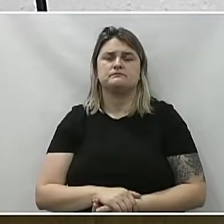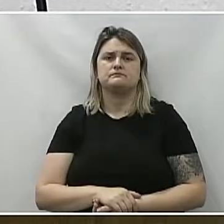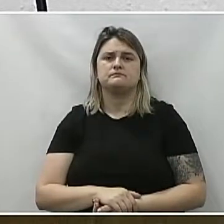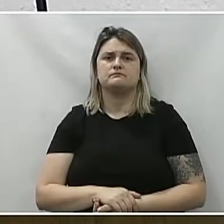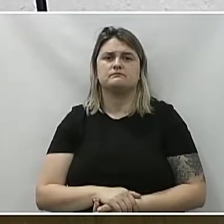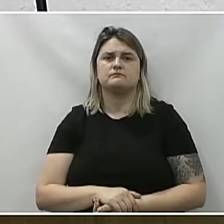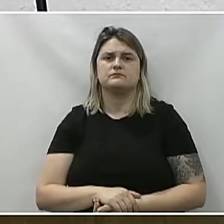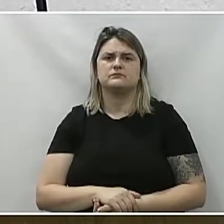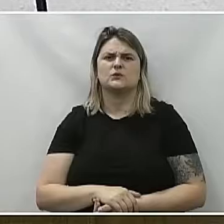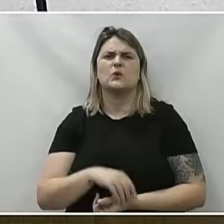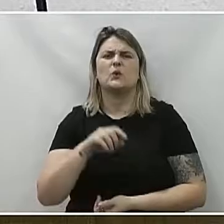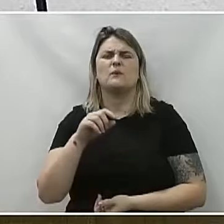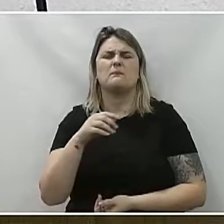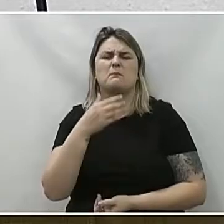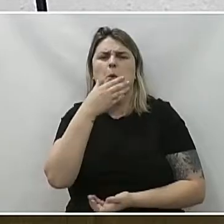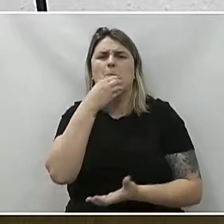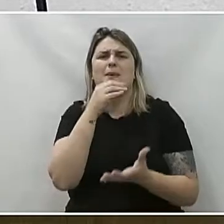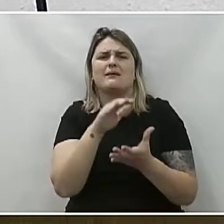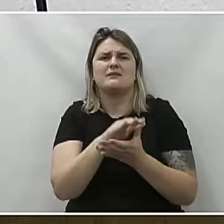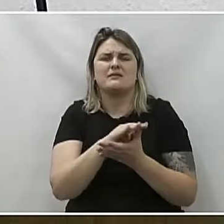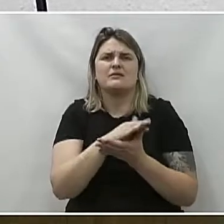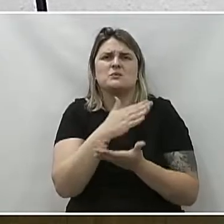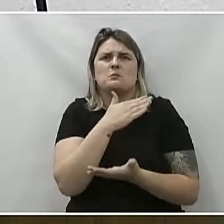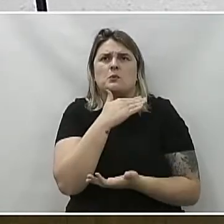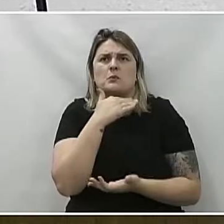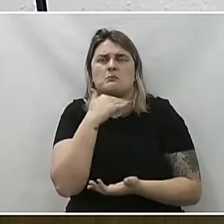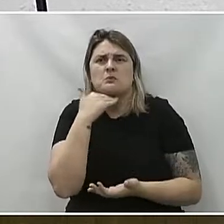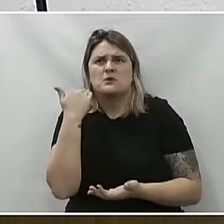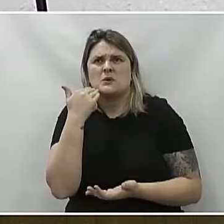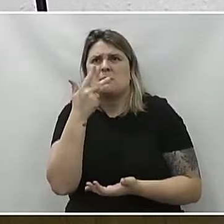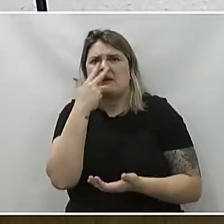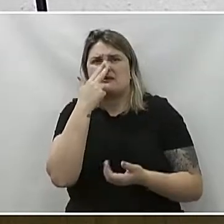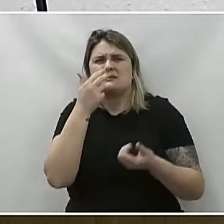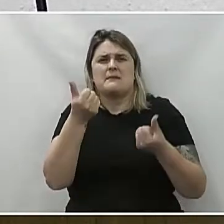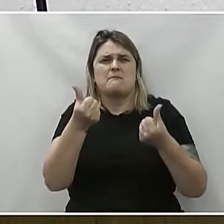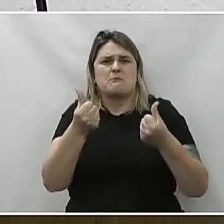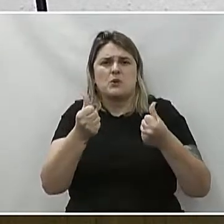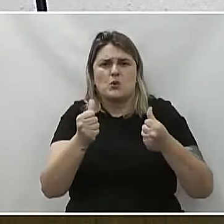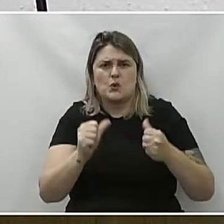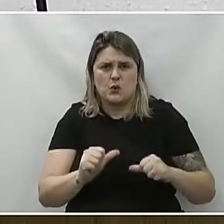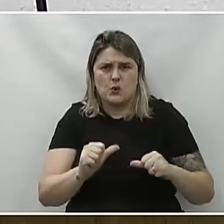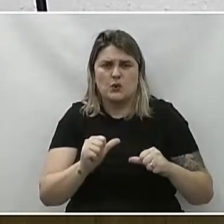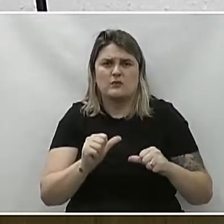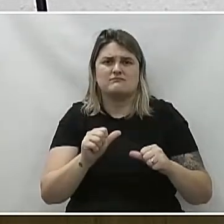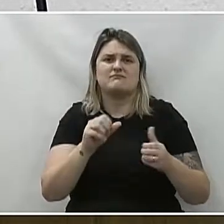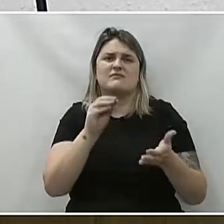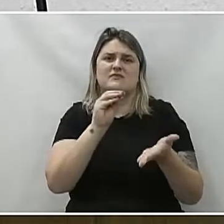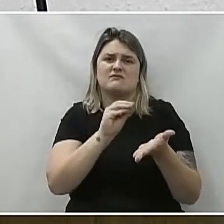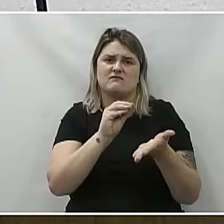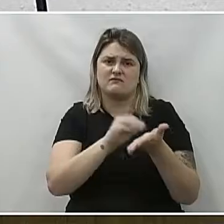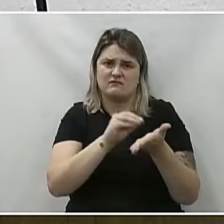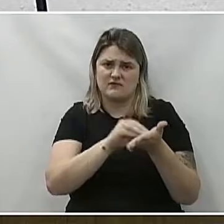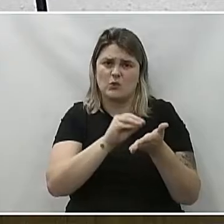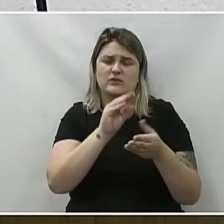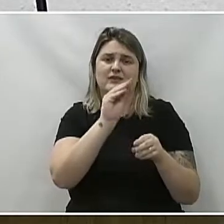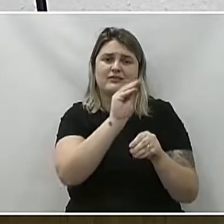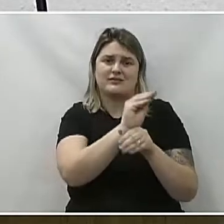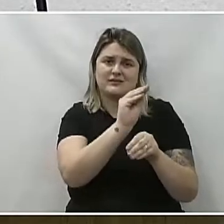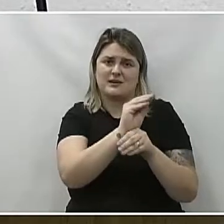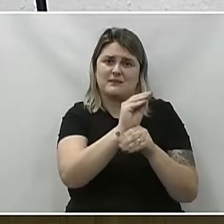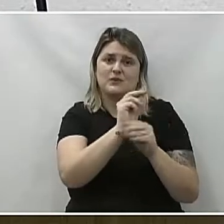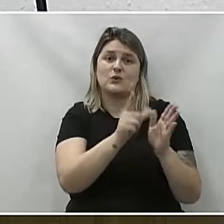Não vou dizer o que matou meu marido, né? O que piorou a situação dele foi a falta do